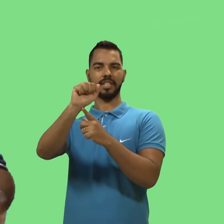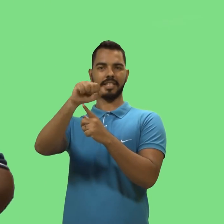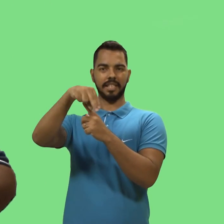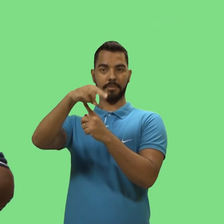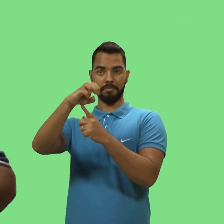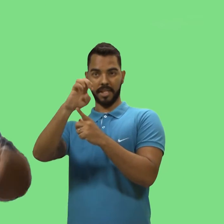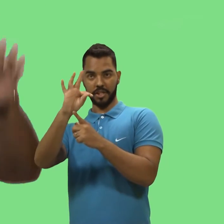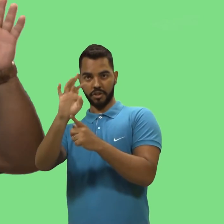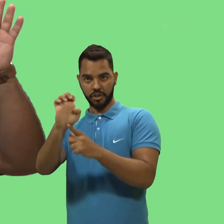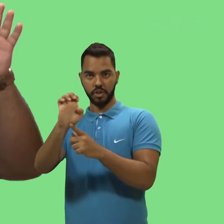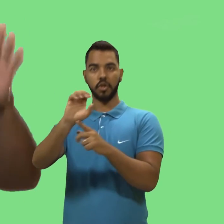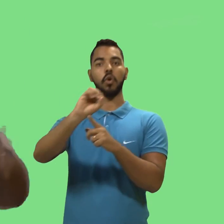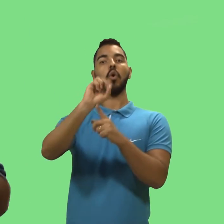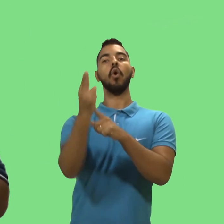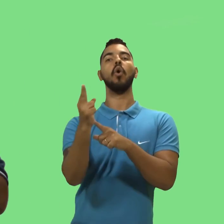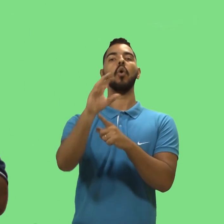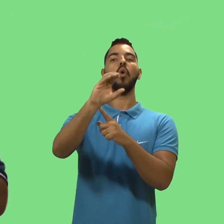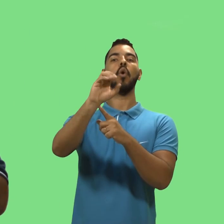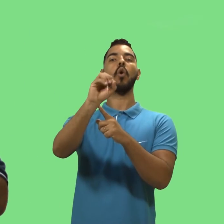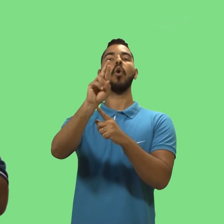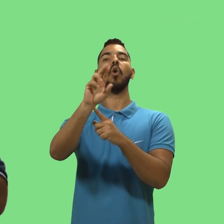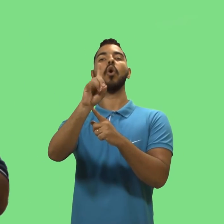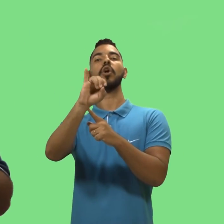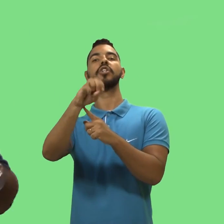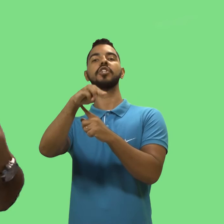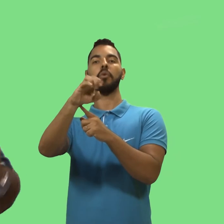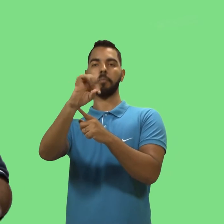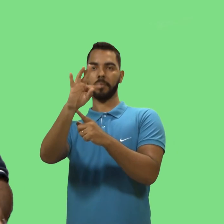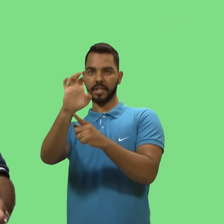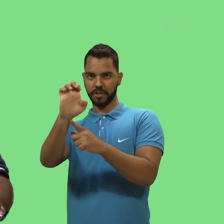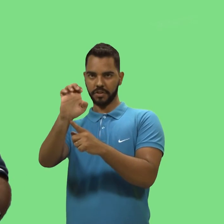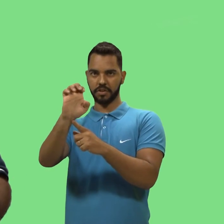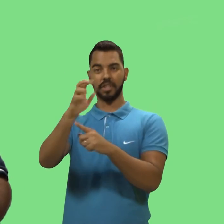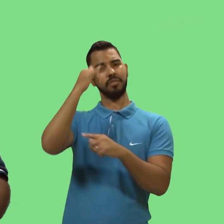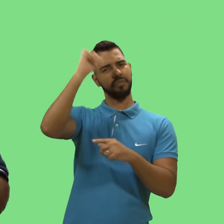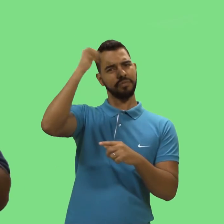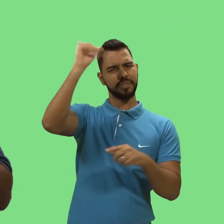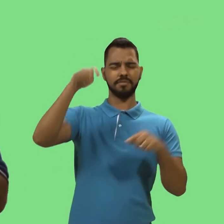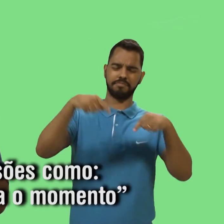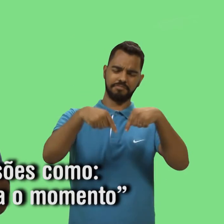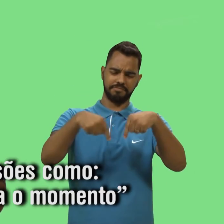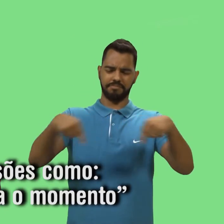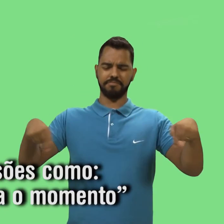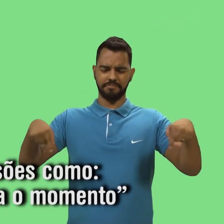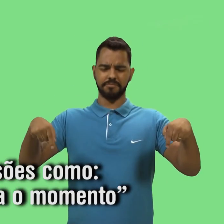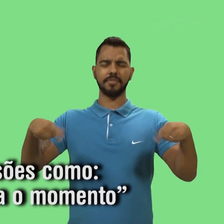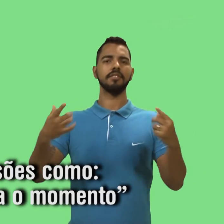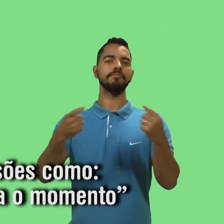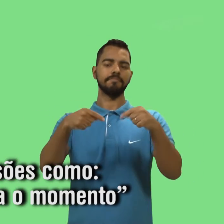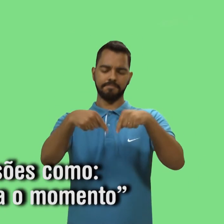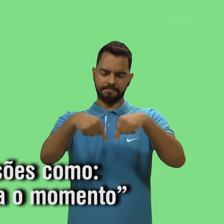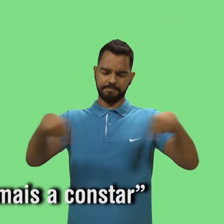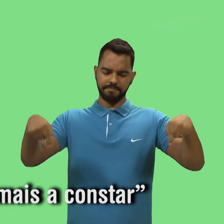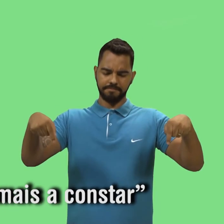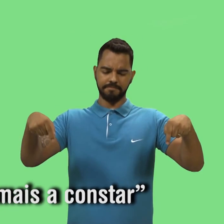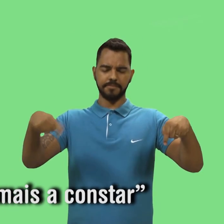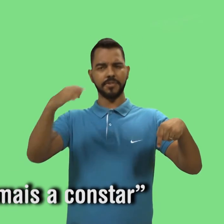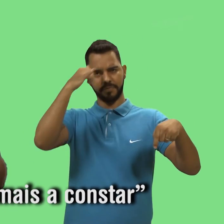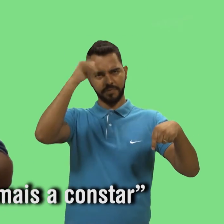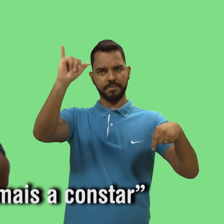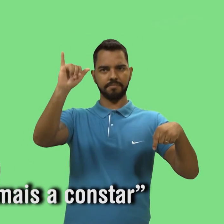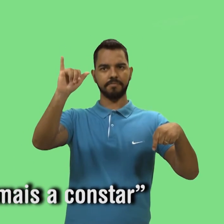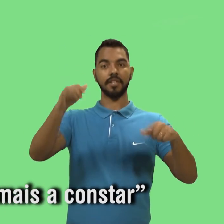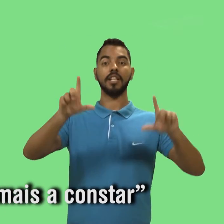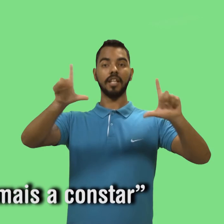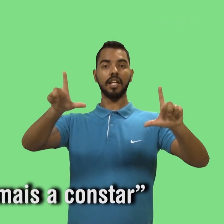momento, nada mais a constar. E aí nós temos a assinatura. O local para assinatura é identificado pelo